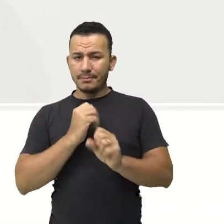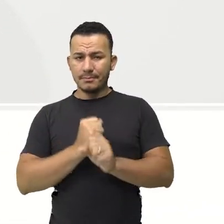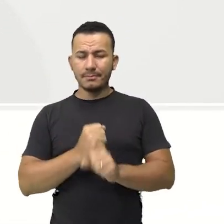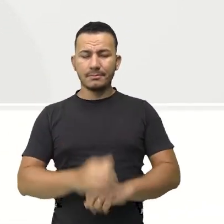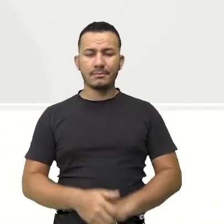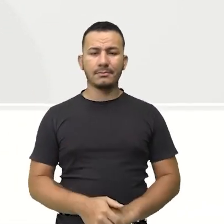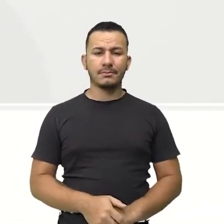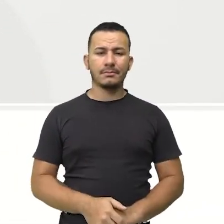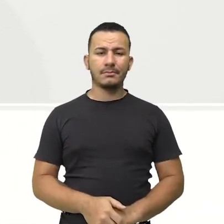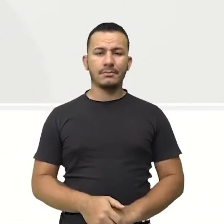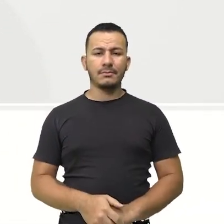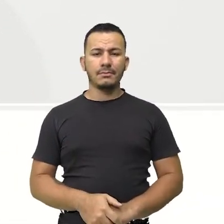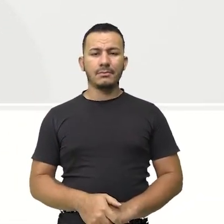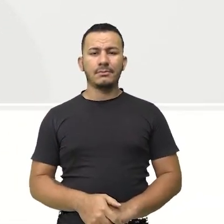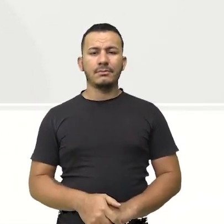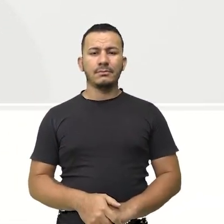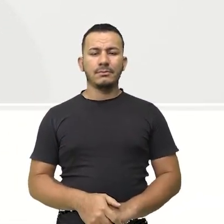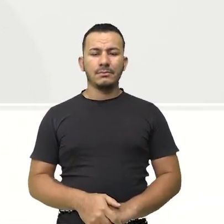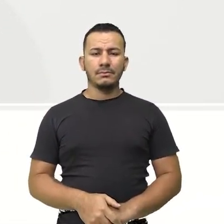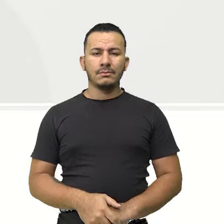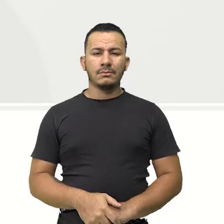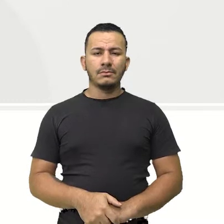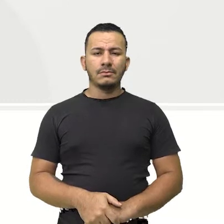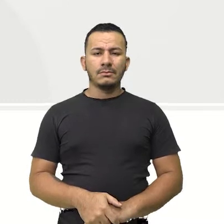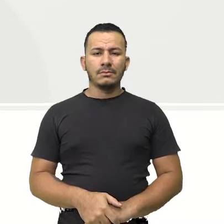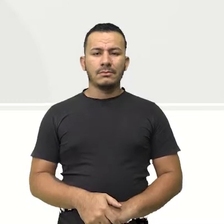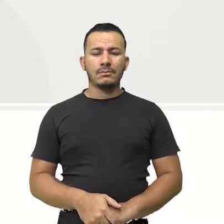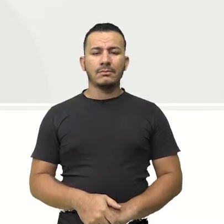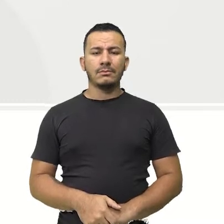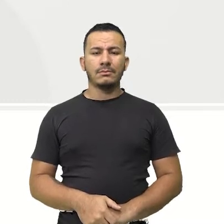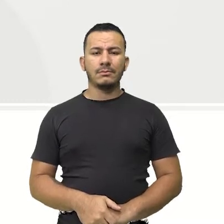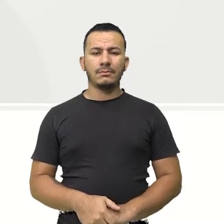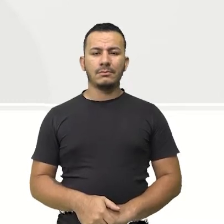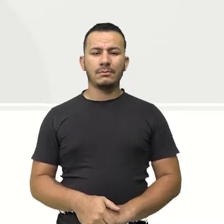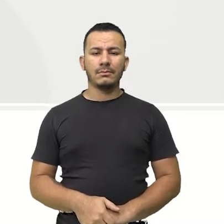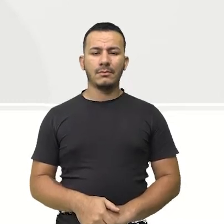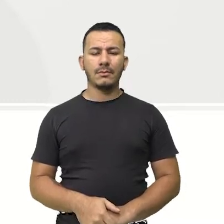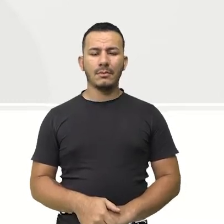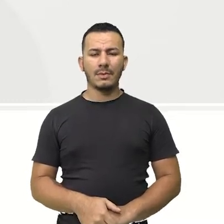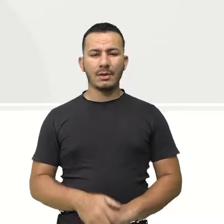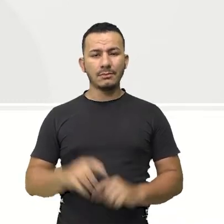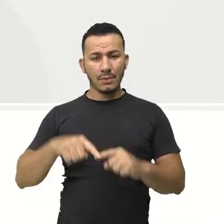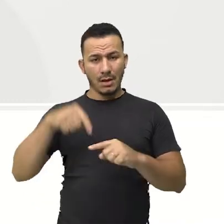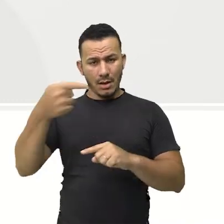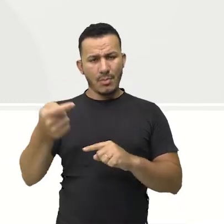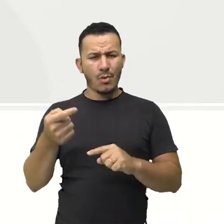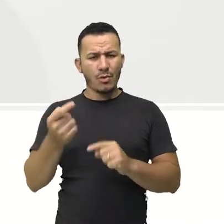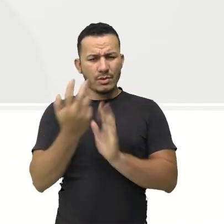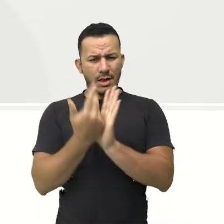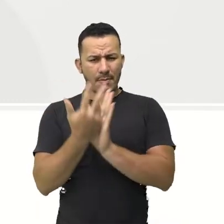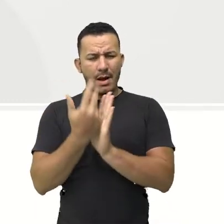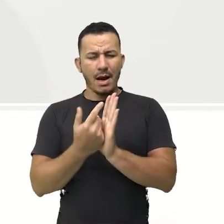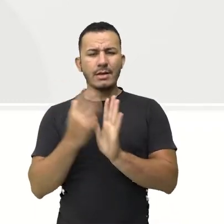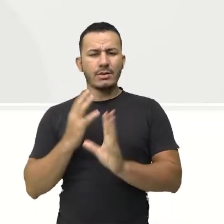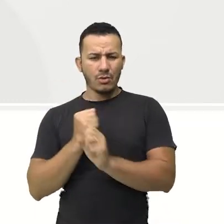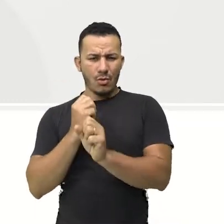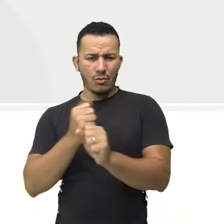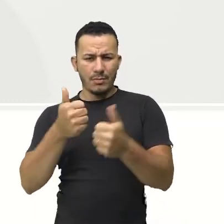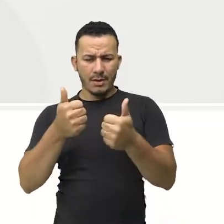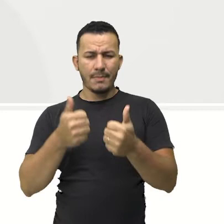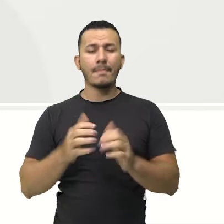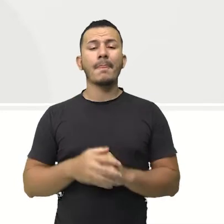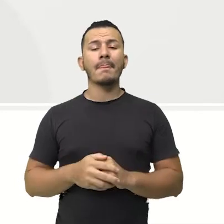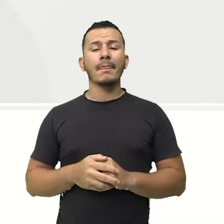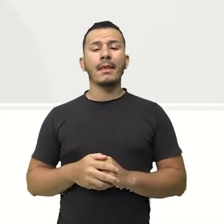olha só, a compreender a resolução de equação. Depois, na sequência, a gente faz o nosso exemplo que está na tela, tá? Mas pensa comigo aqui,